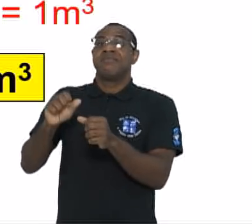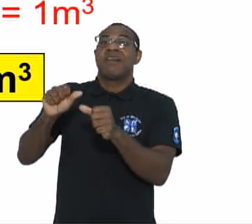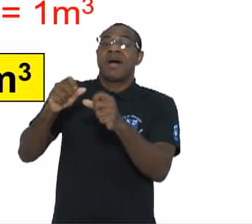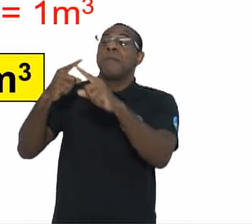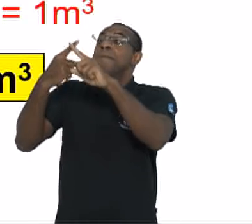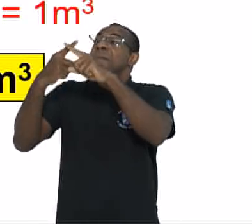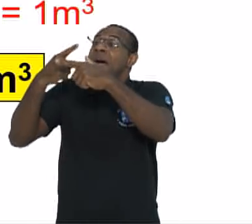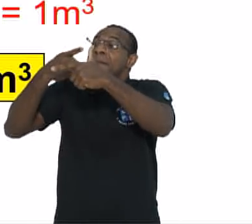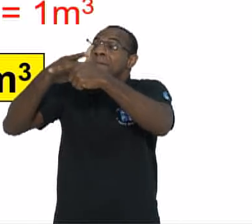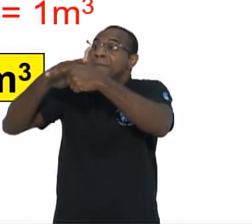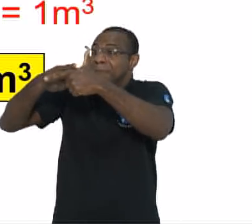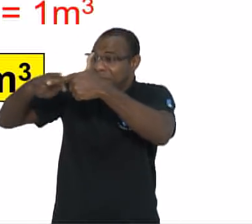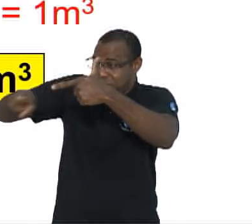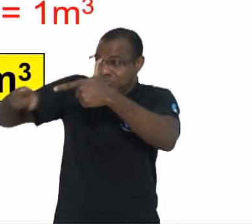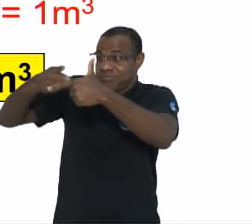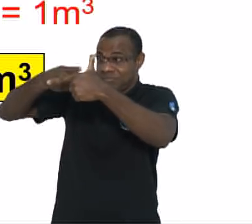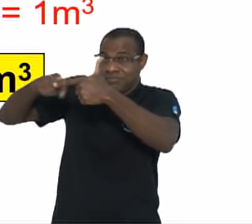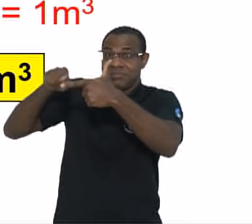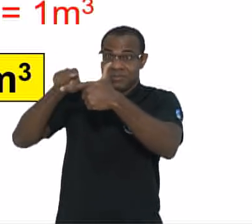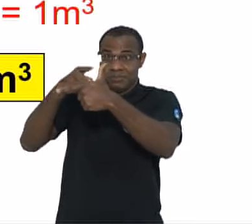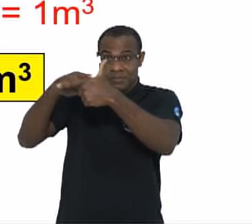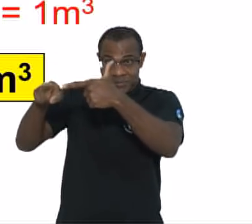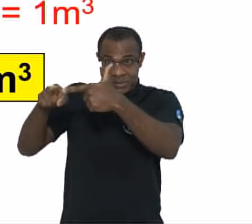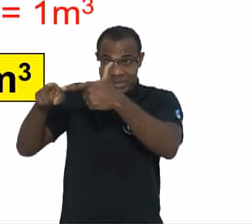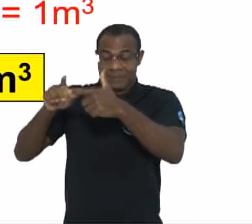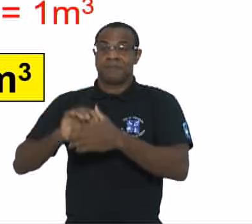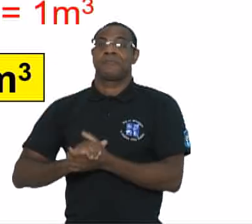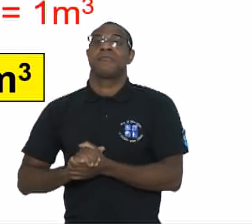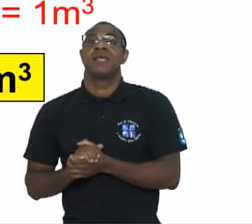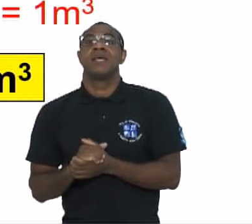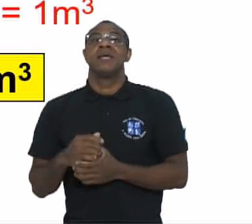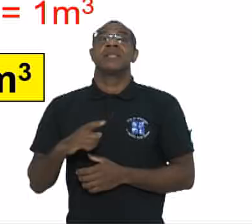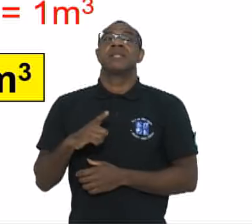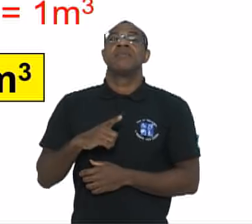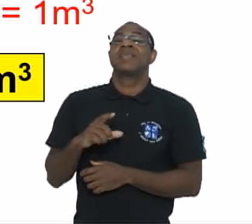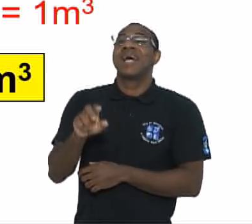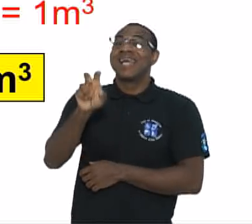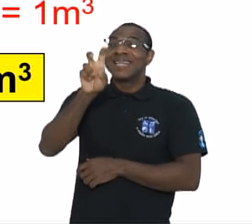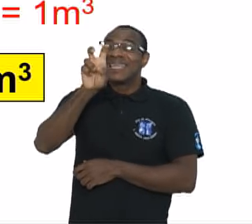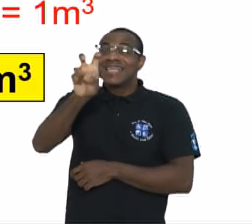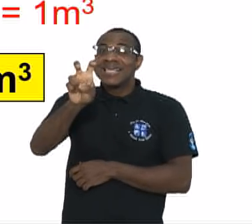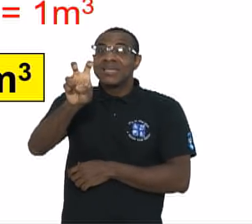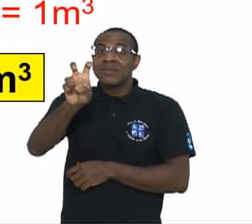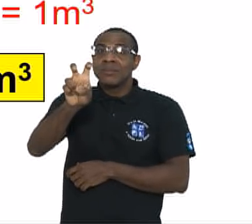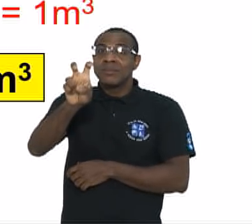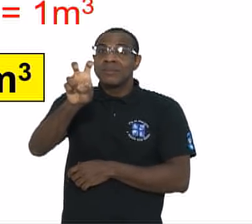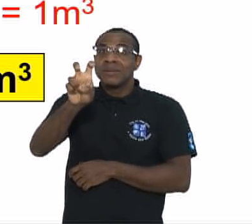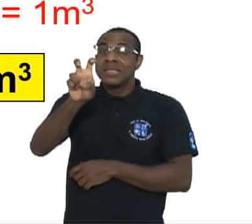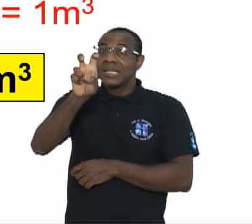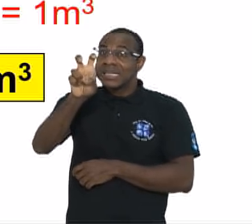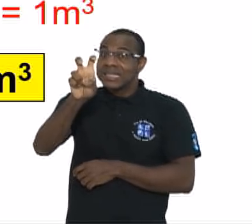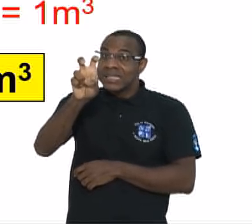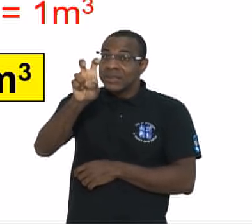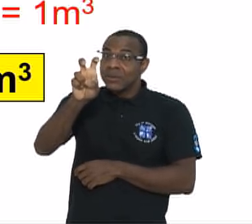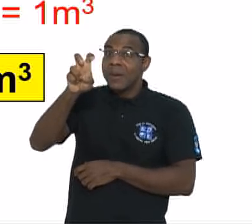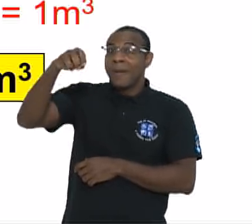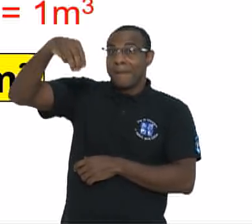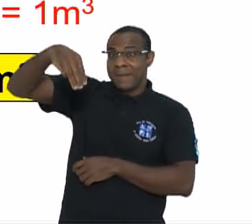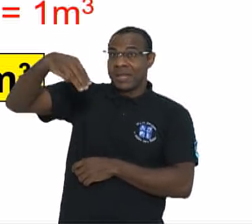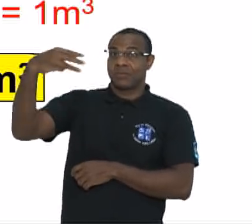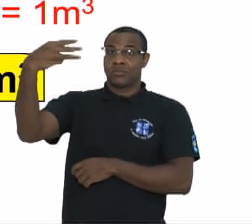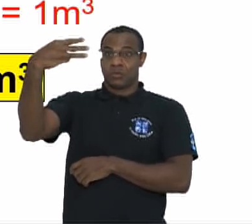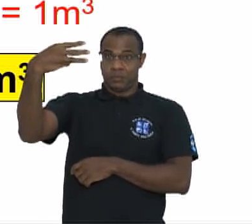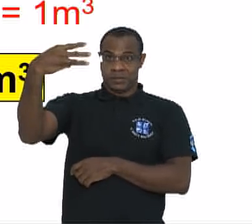0,001, como está no livro de vocês aí, certo? Vai dar 5 metros cúbicos. Então, a sentença é